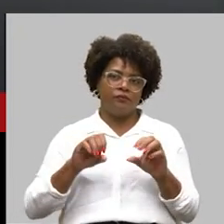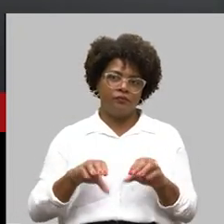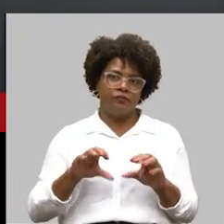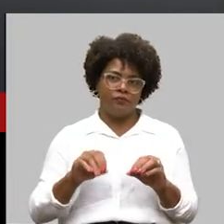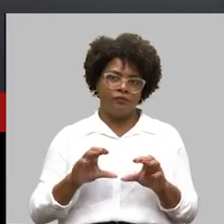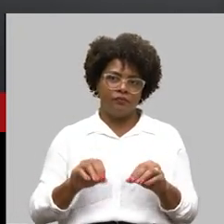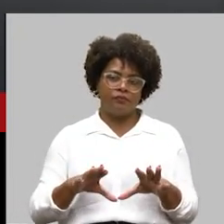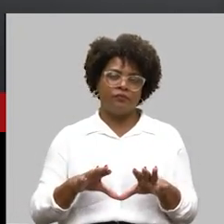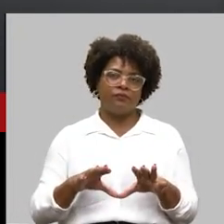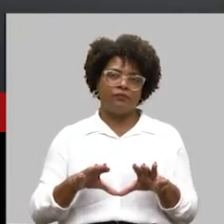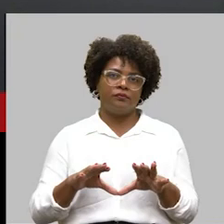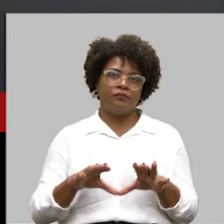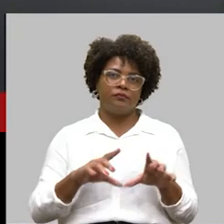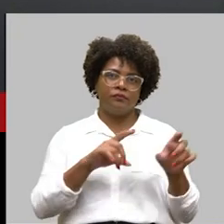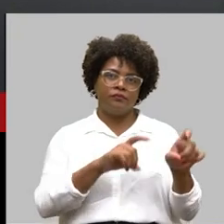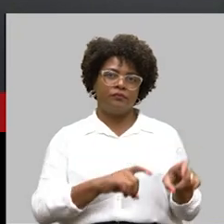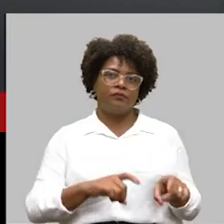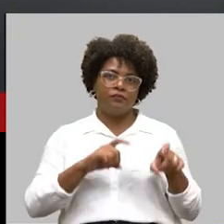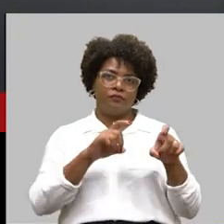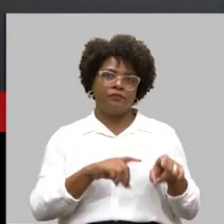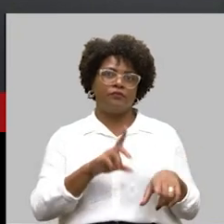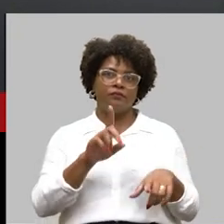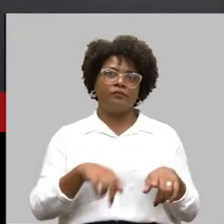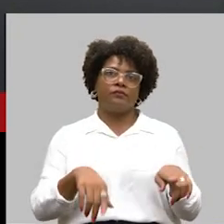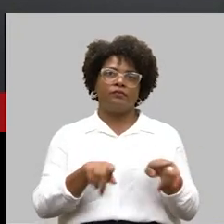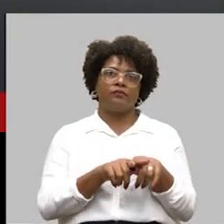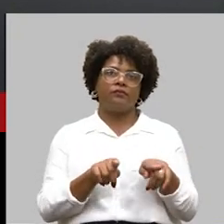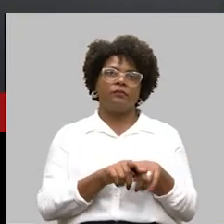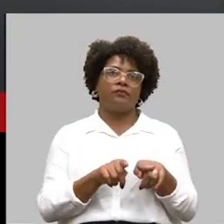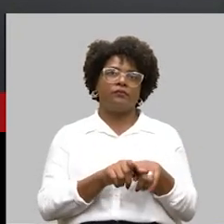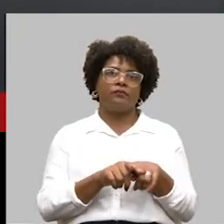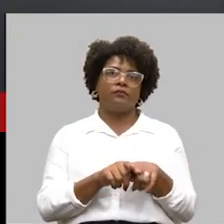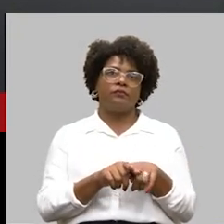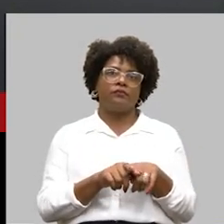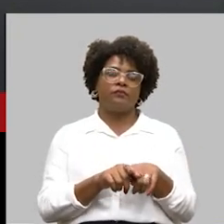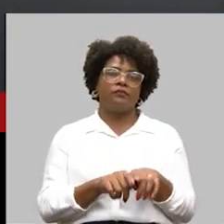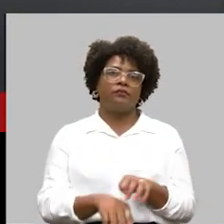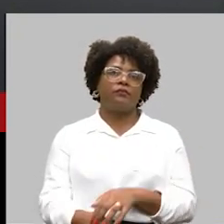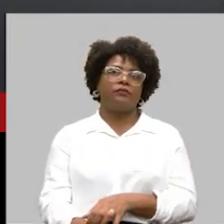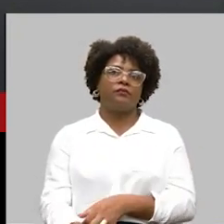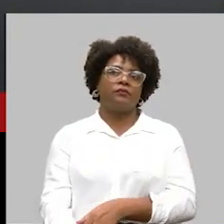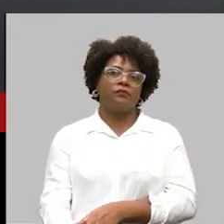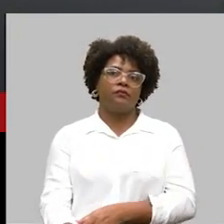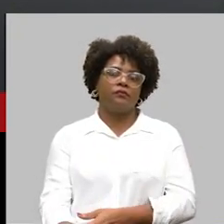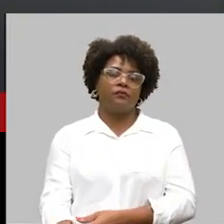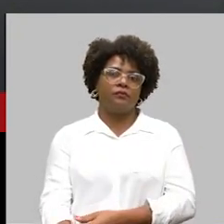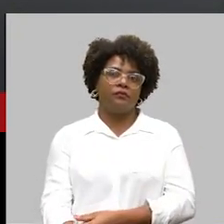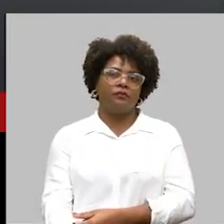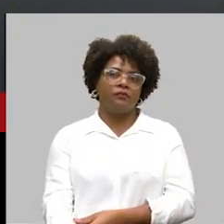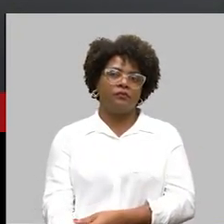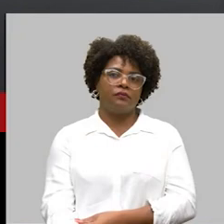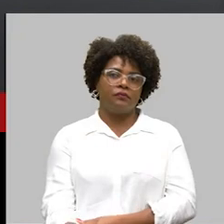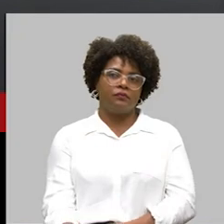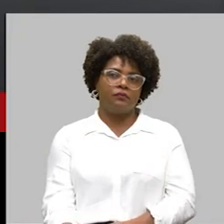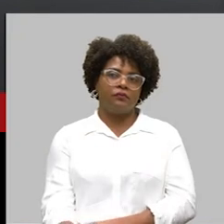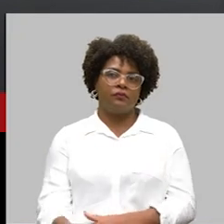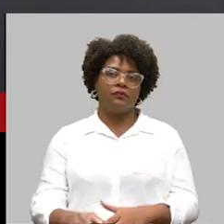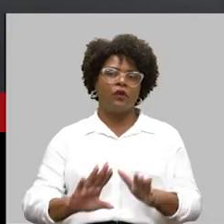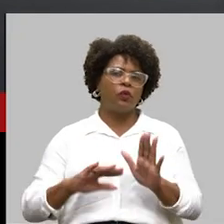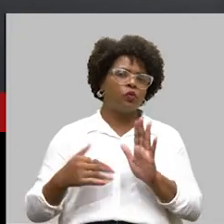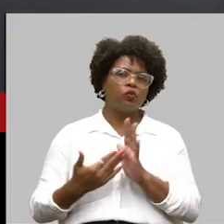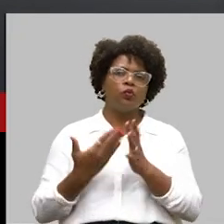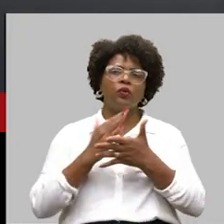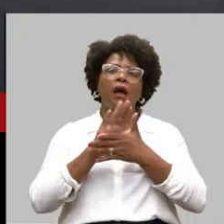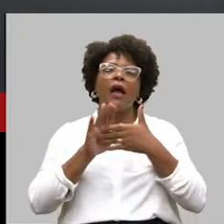campo é debater também a nossas né a as nossas ansiedade